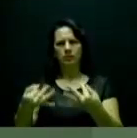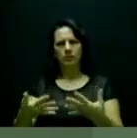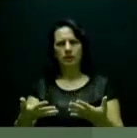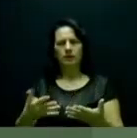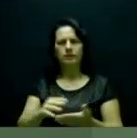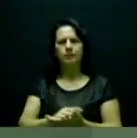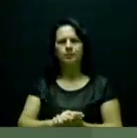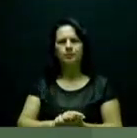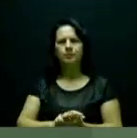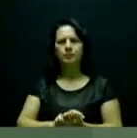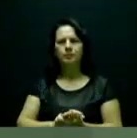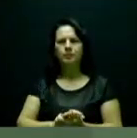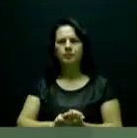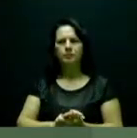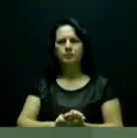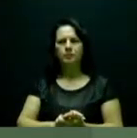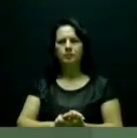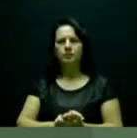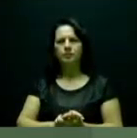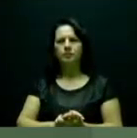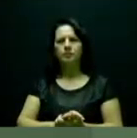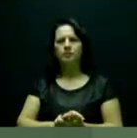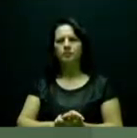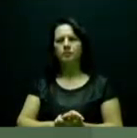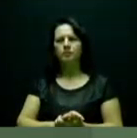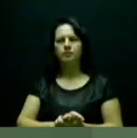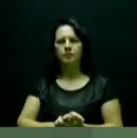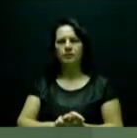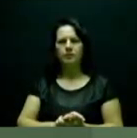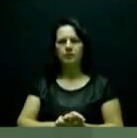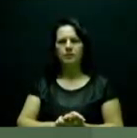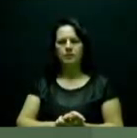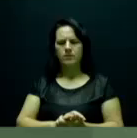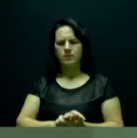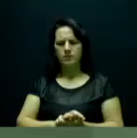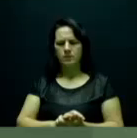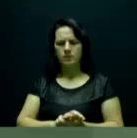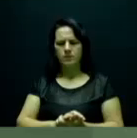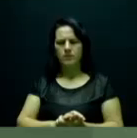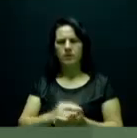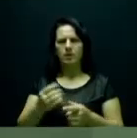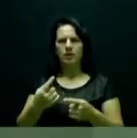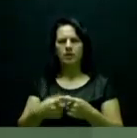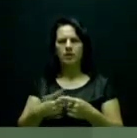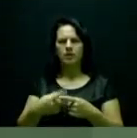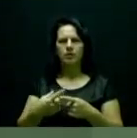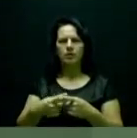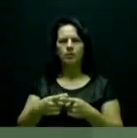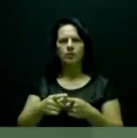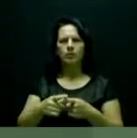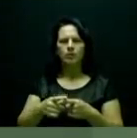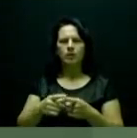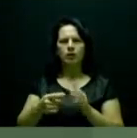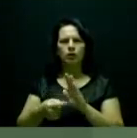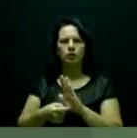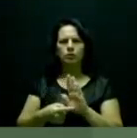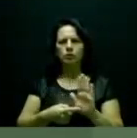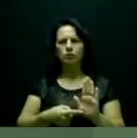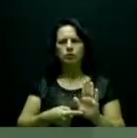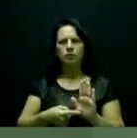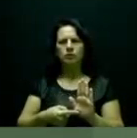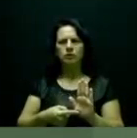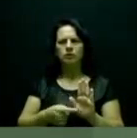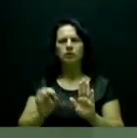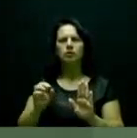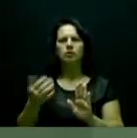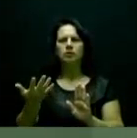para vocês, além das providências processuais que nós já tomamos? Porque essa pequena demonstração,